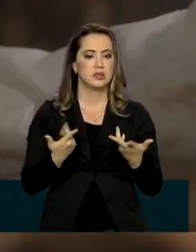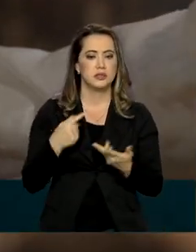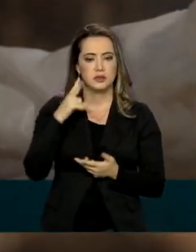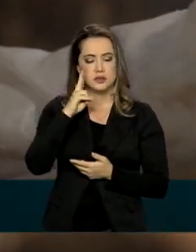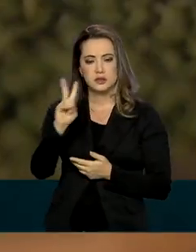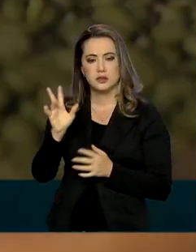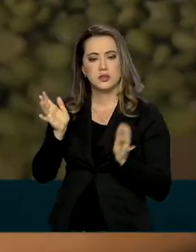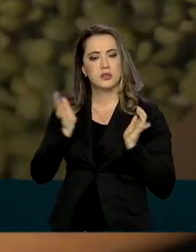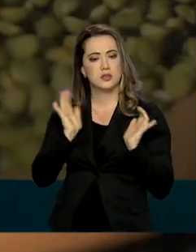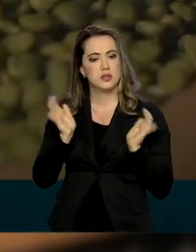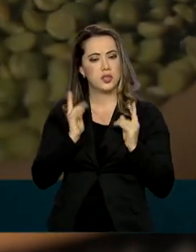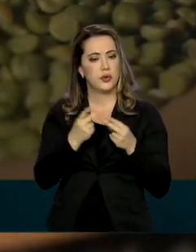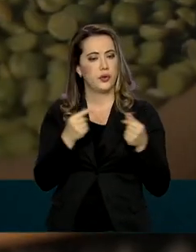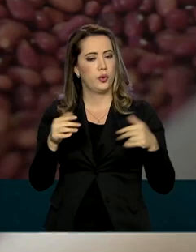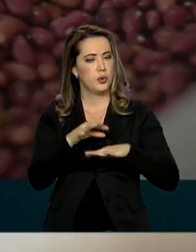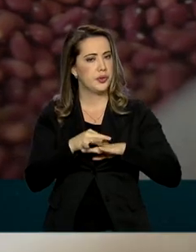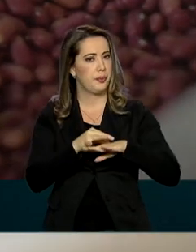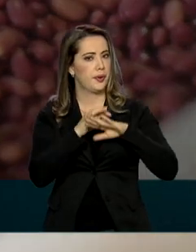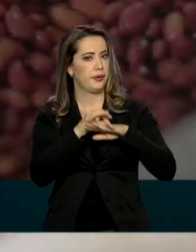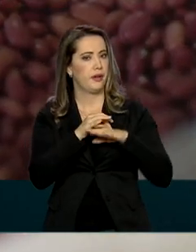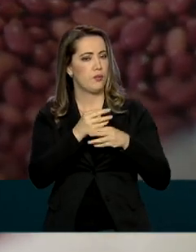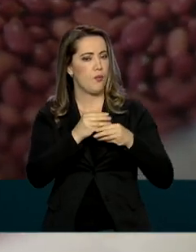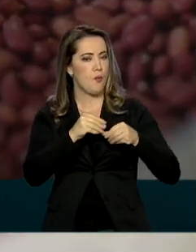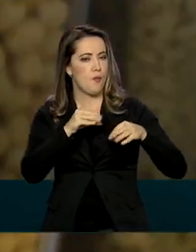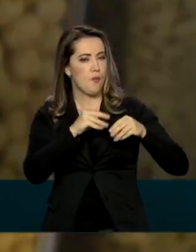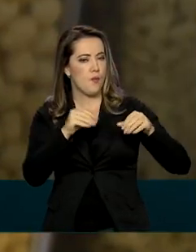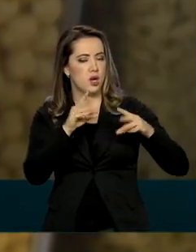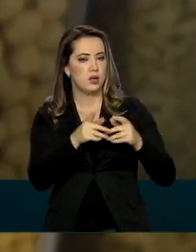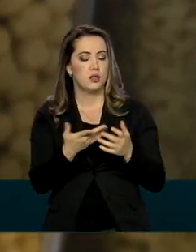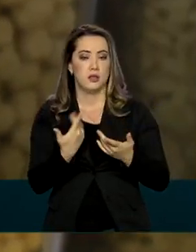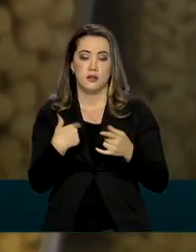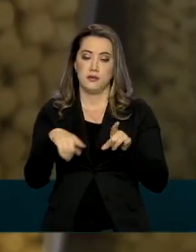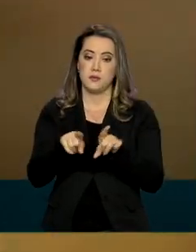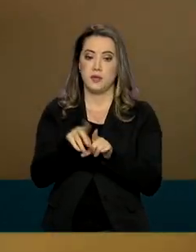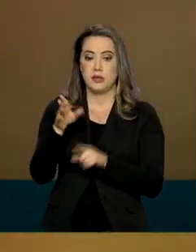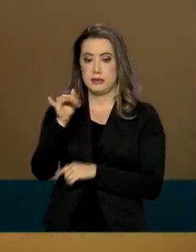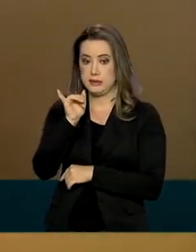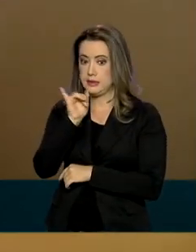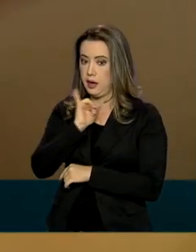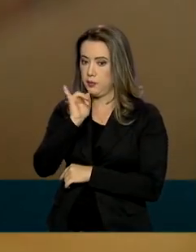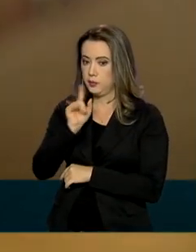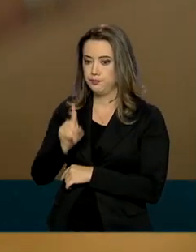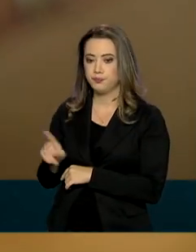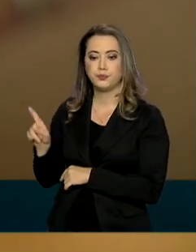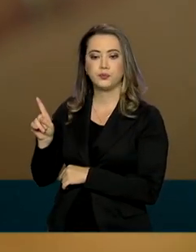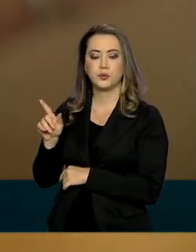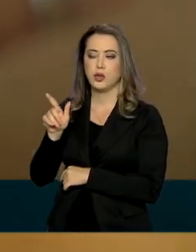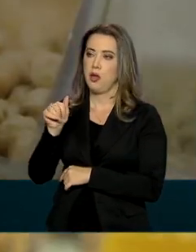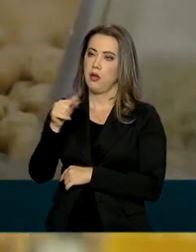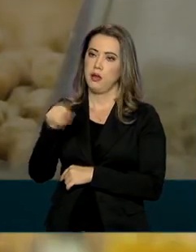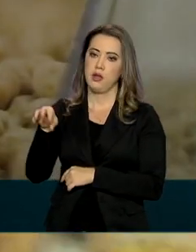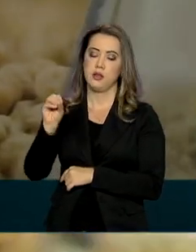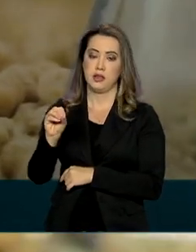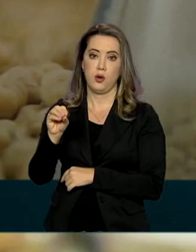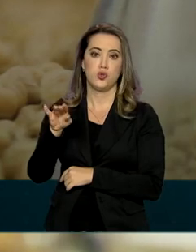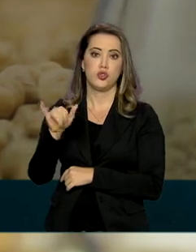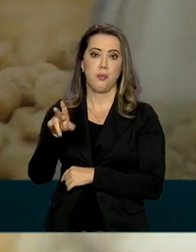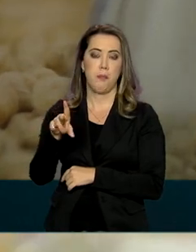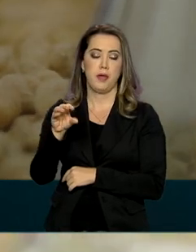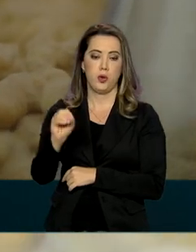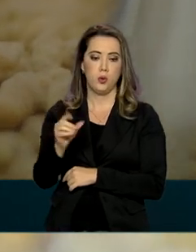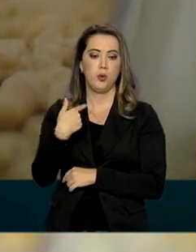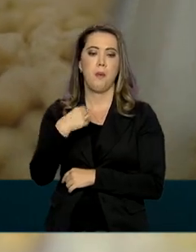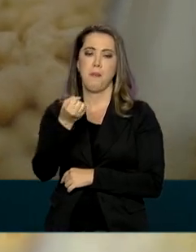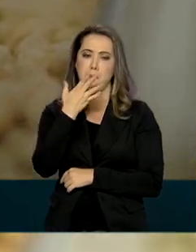muito ricas em proteínas, fibras e vitaminas. O grão de bico, por exemplo, tem vitamina A e E, boas